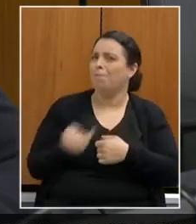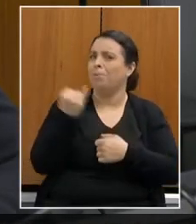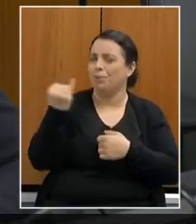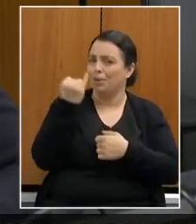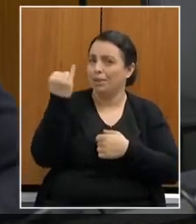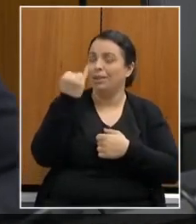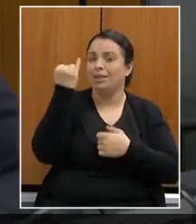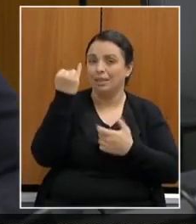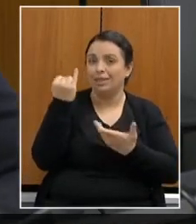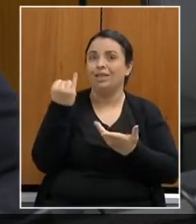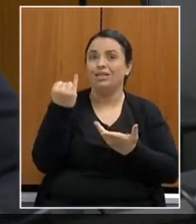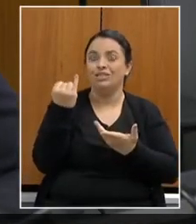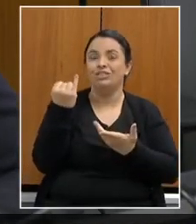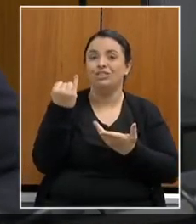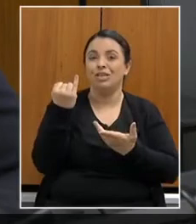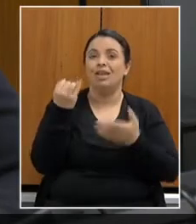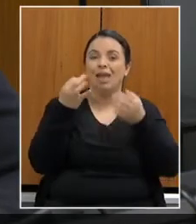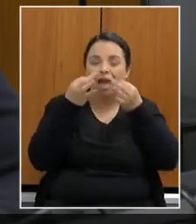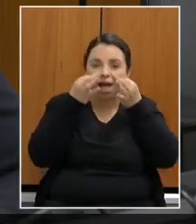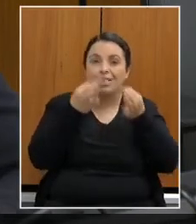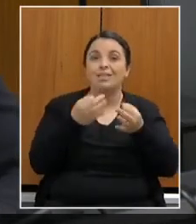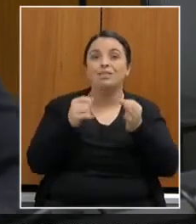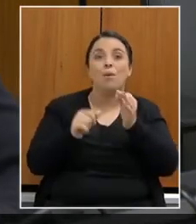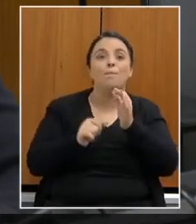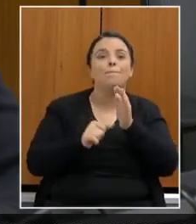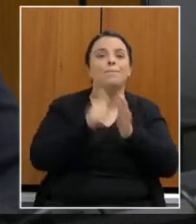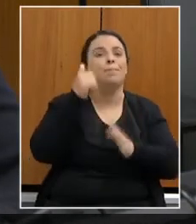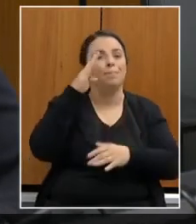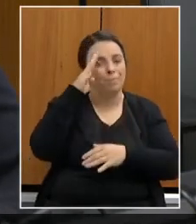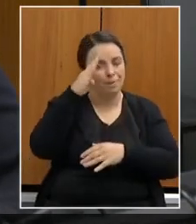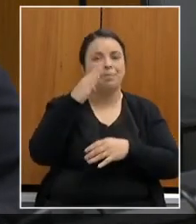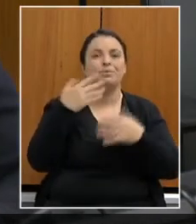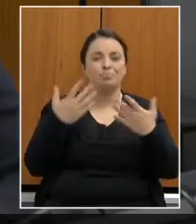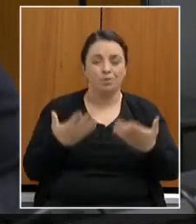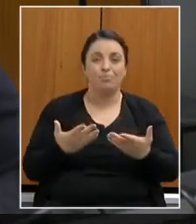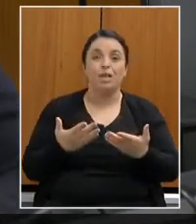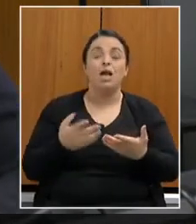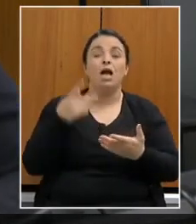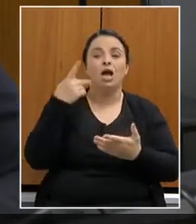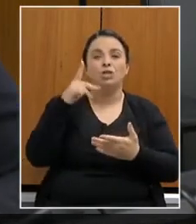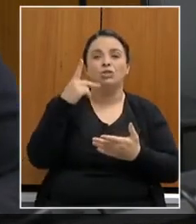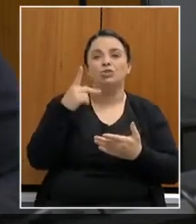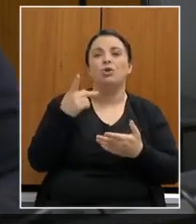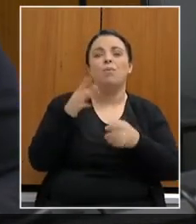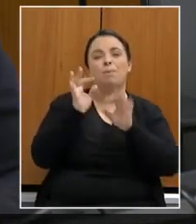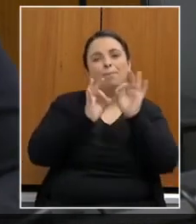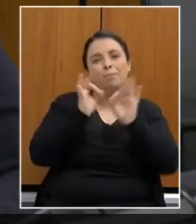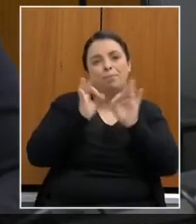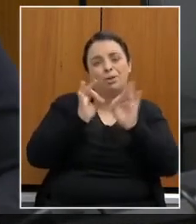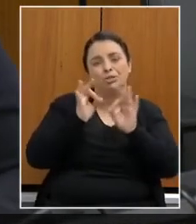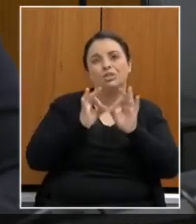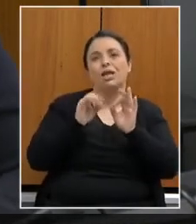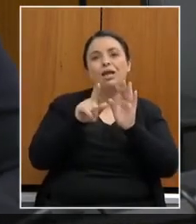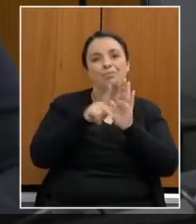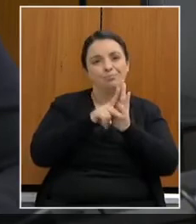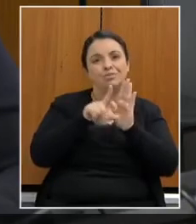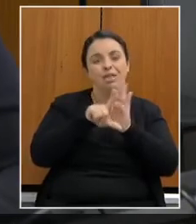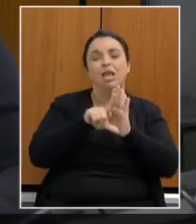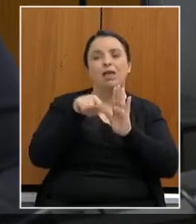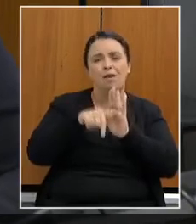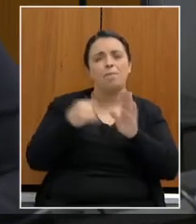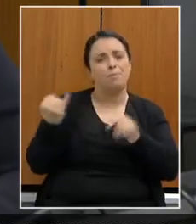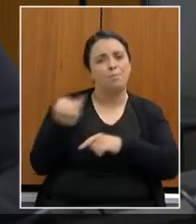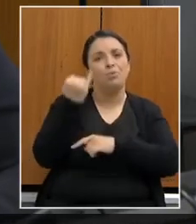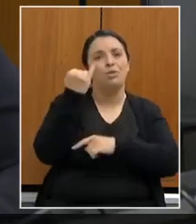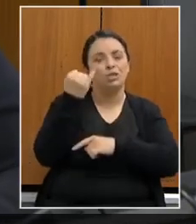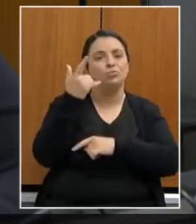associado à atenção primária. Pode ter certeza que a sua contribuição será fundamental para a gente desenvolver. Queria, em